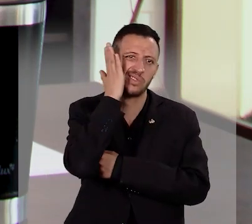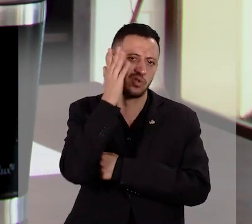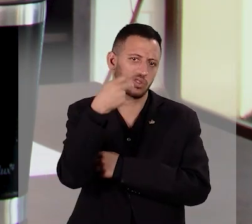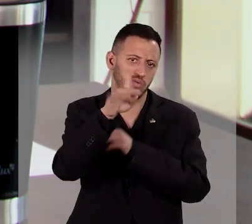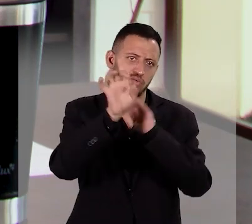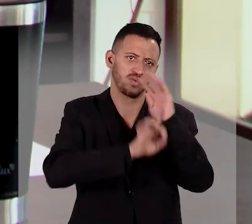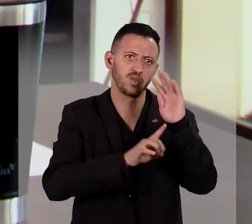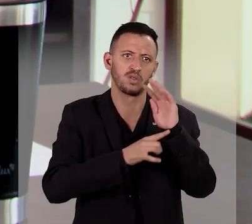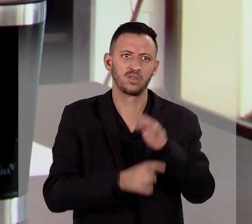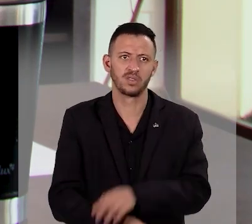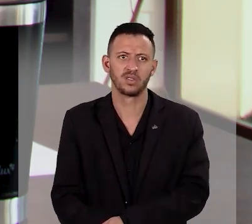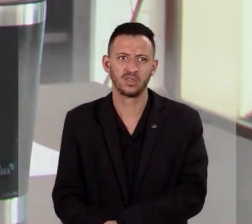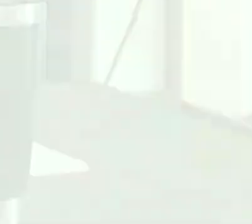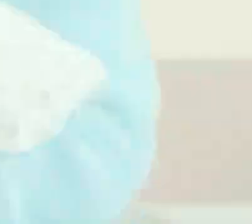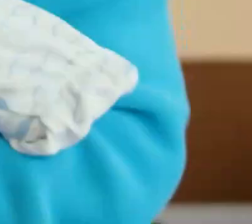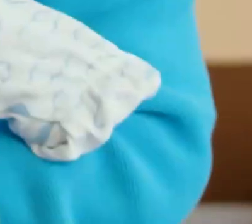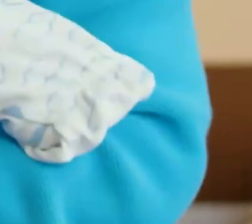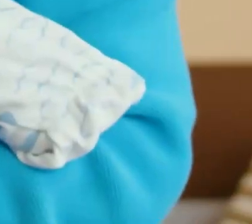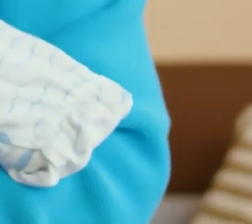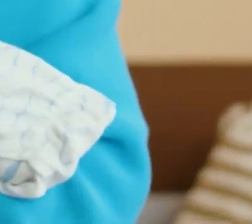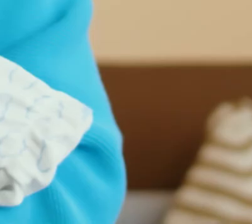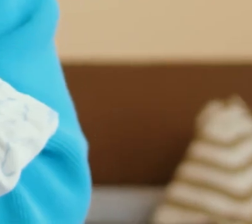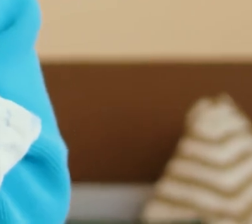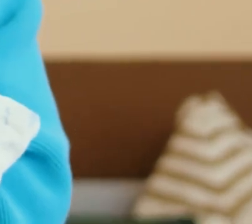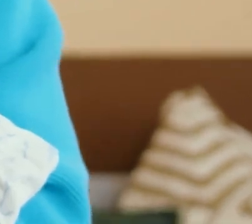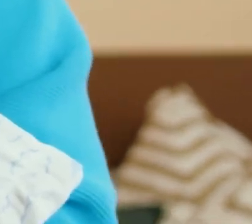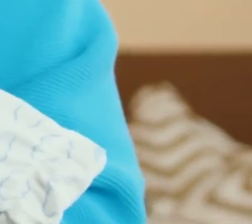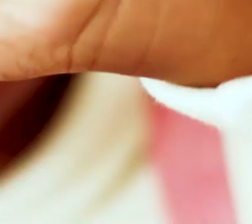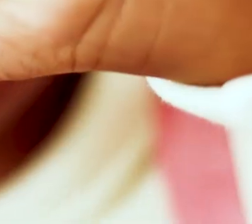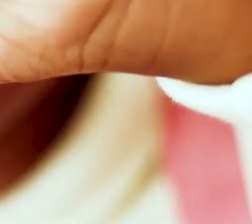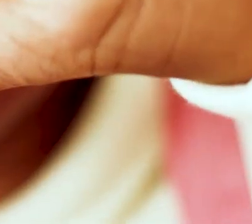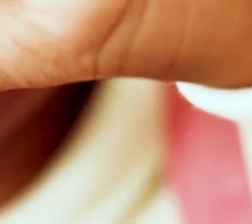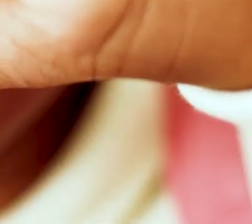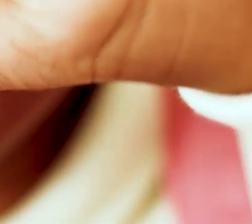super importante ela saber dos seus direitos.